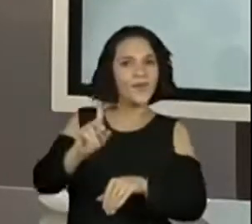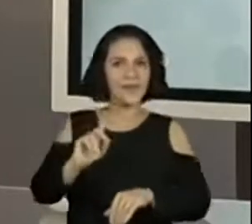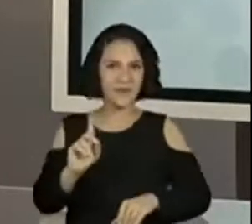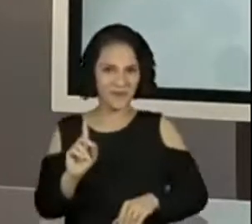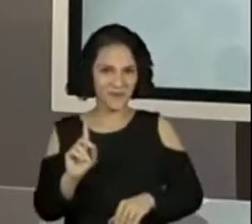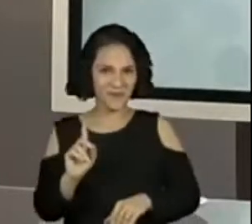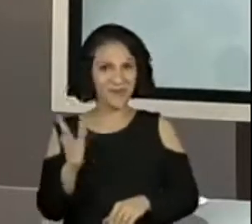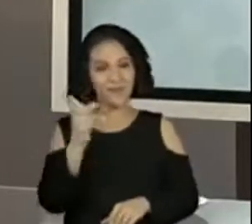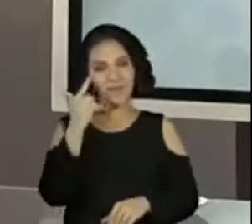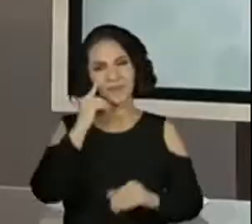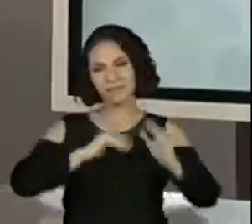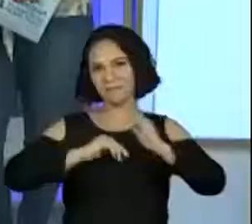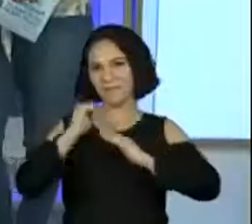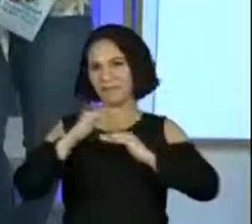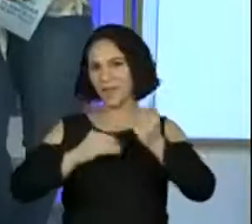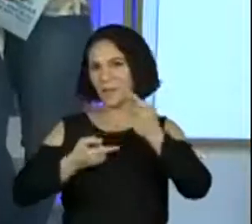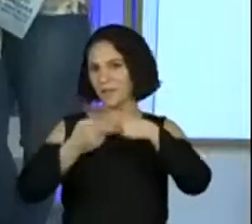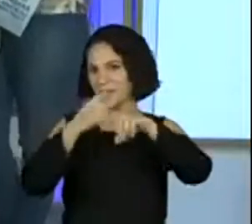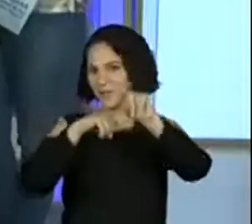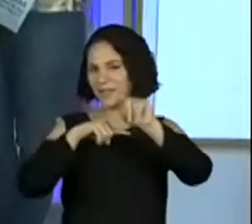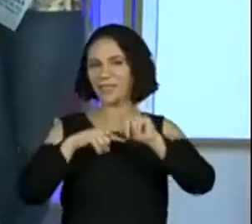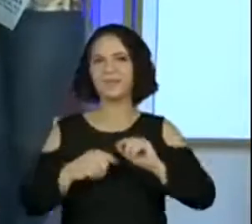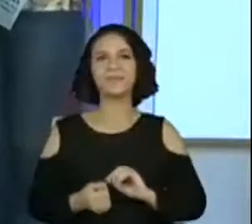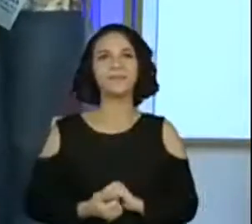olhada na habilidade do dia de hoje.